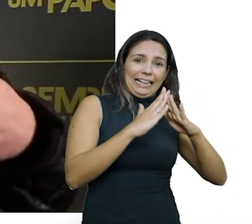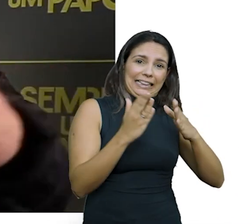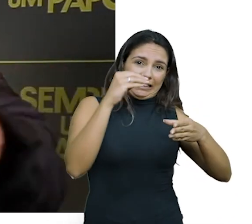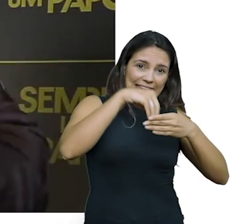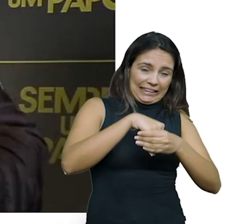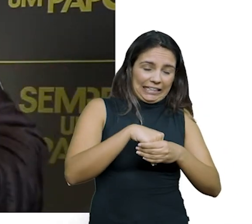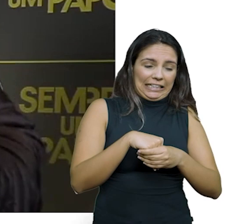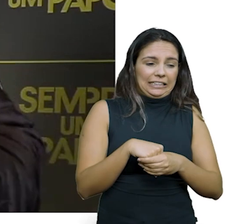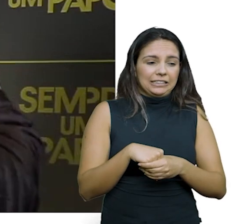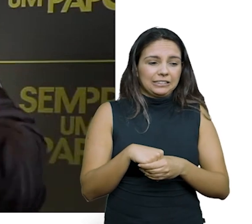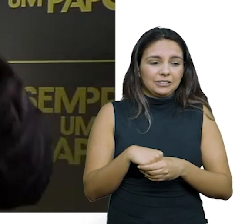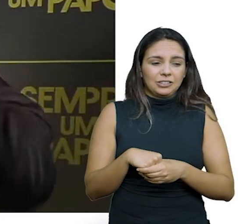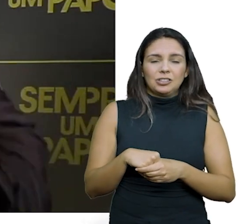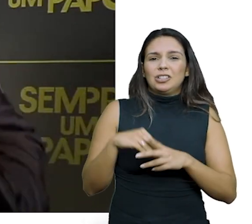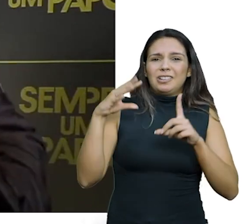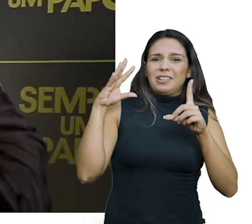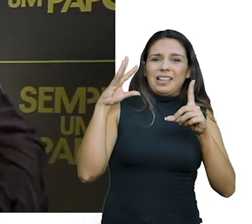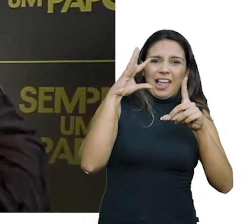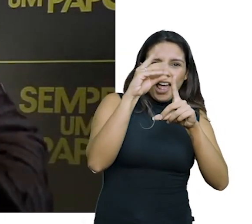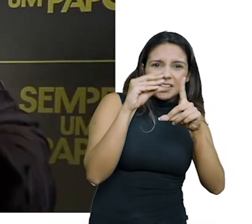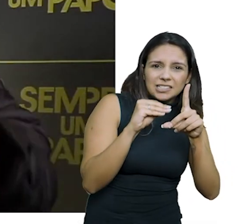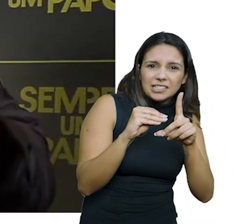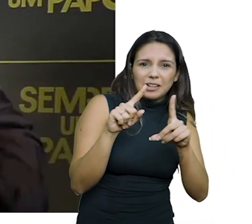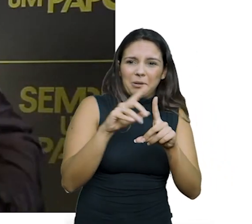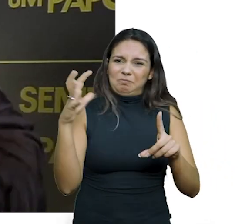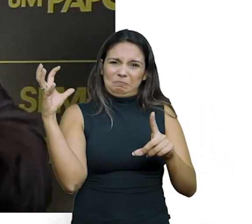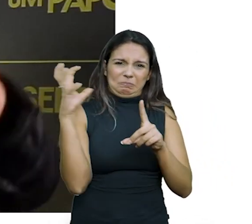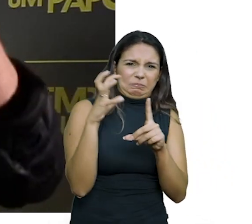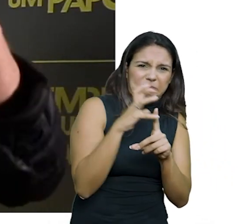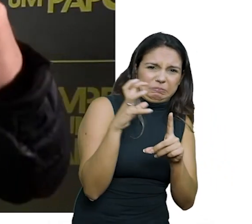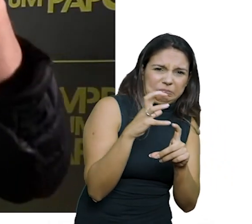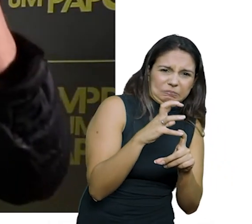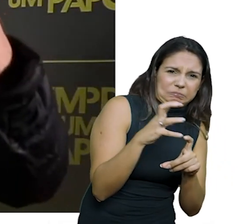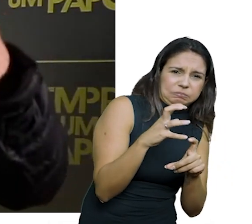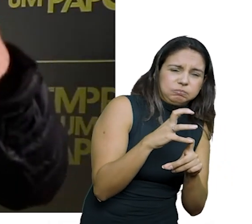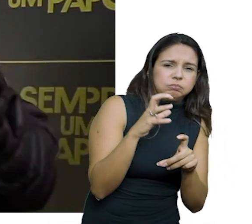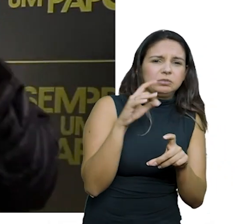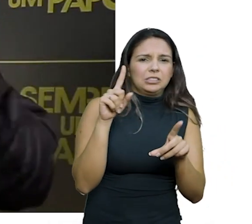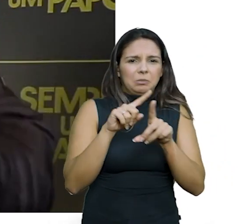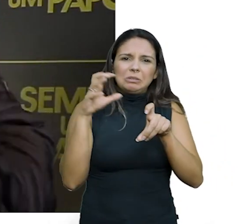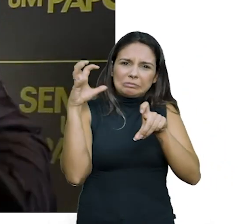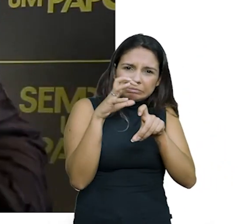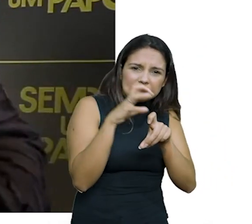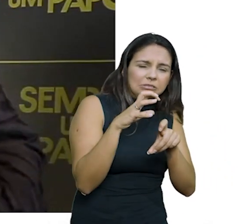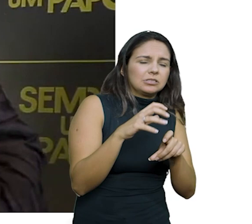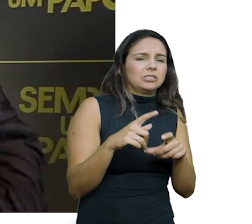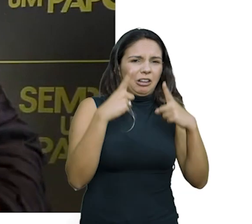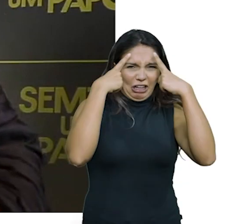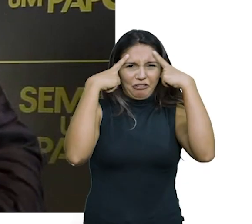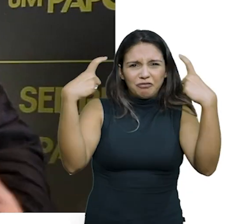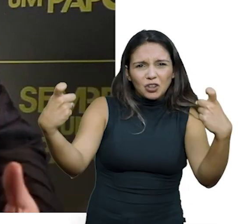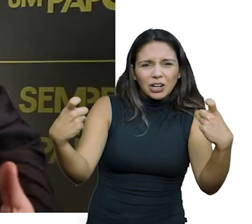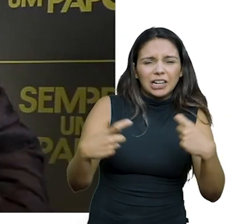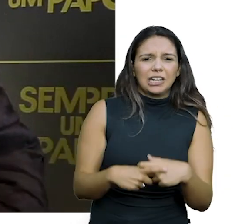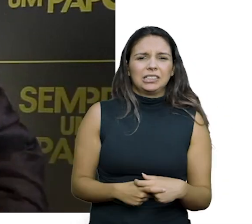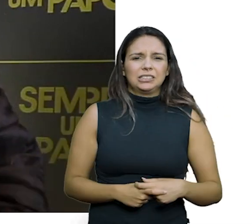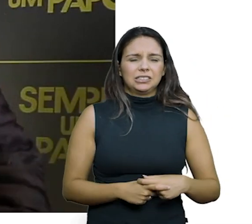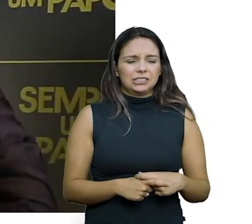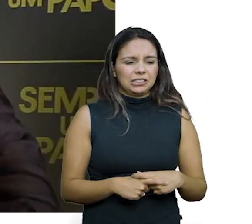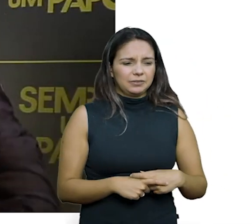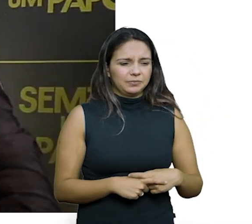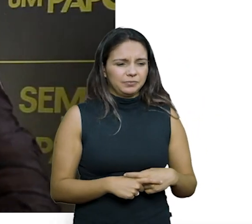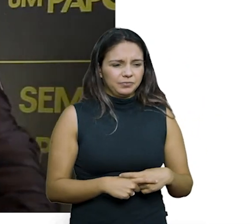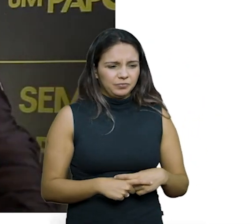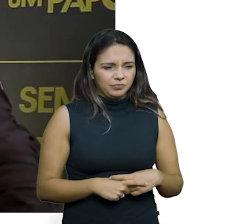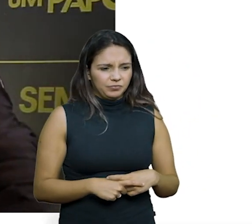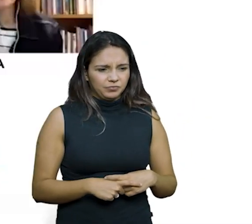Normalmente o assédio não é só físico, o assédio moral e é absurdamente tão violento quanto,